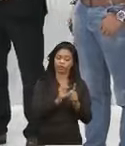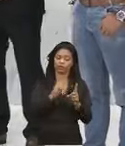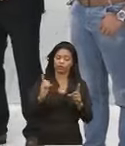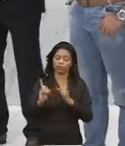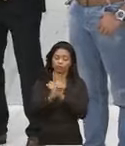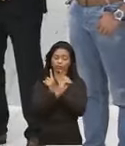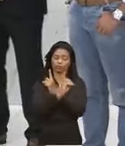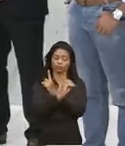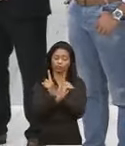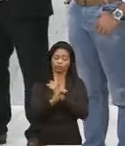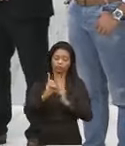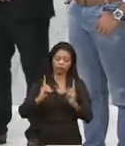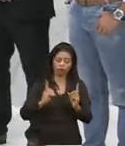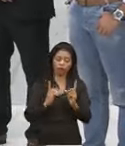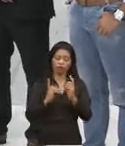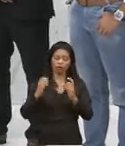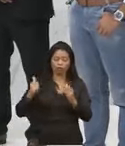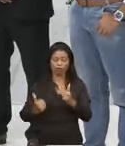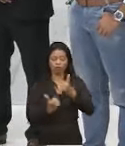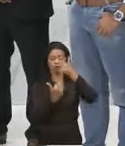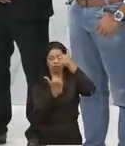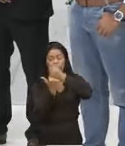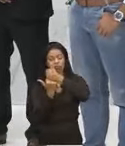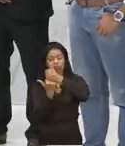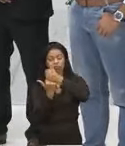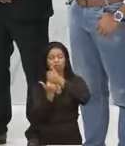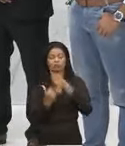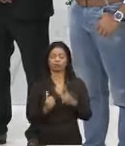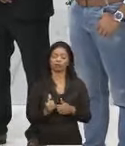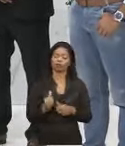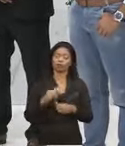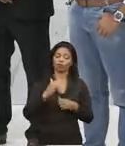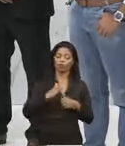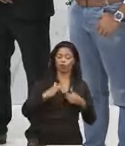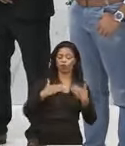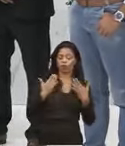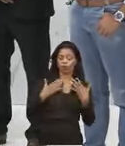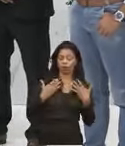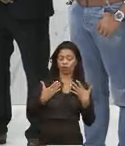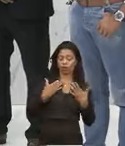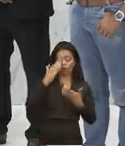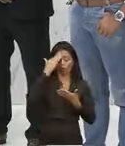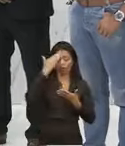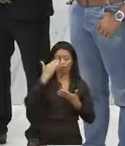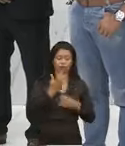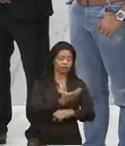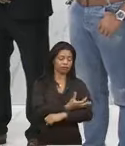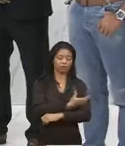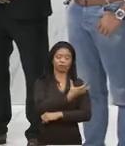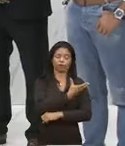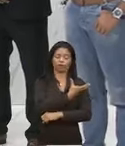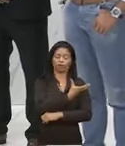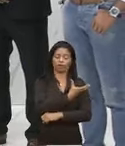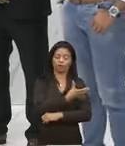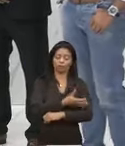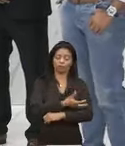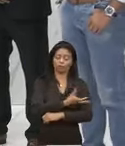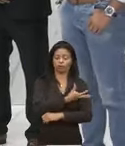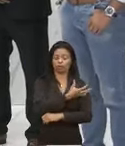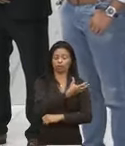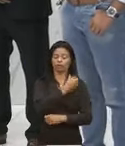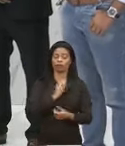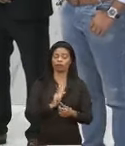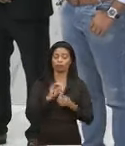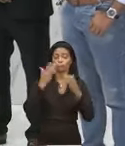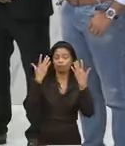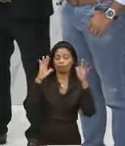Hélio fez naquele último domingo. Então, com muita alegria, a gente lhe agradece, emocionados, parabéns à professora Cádia,